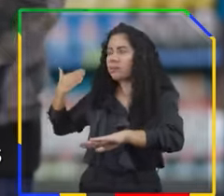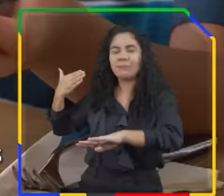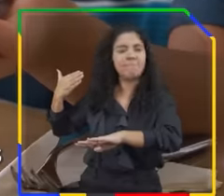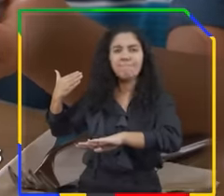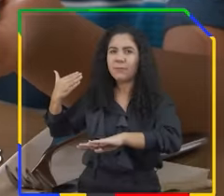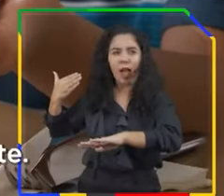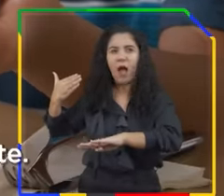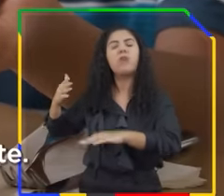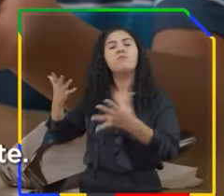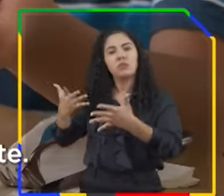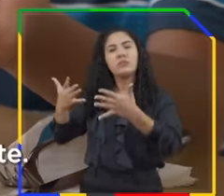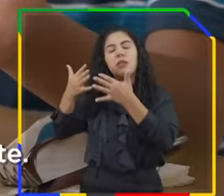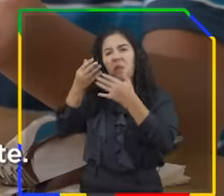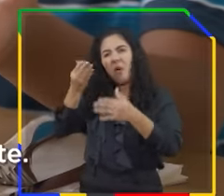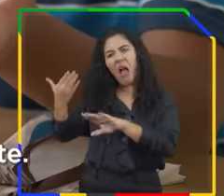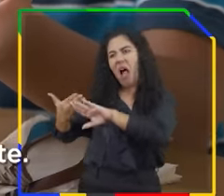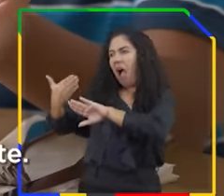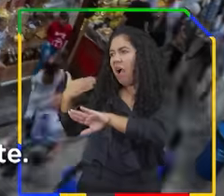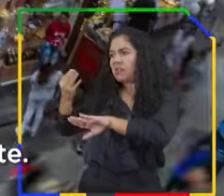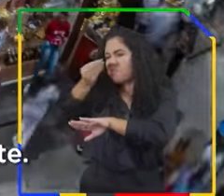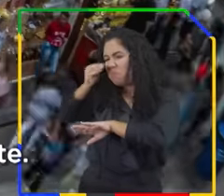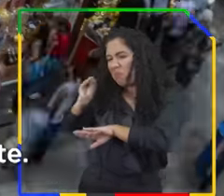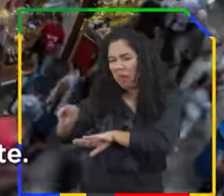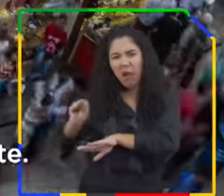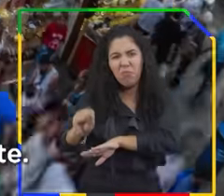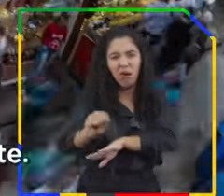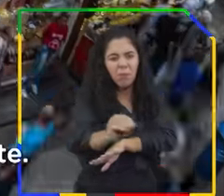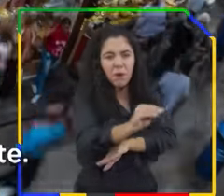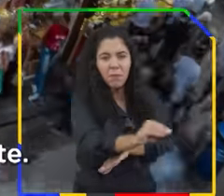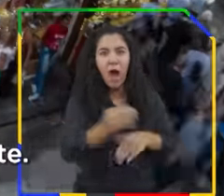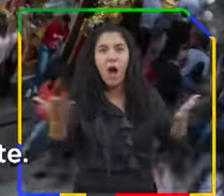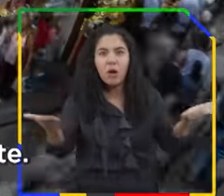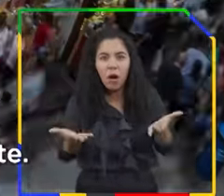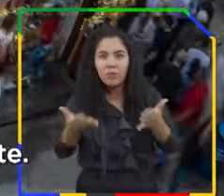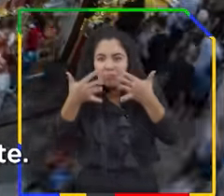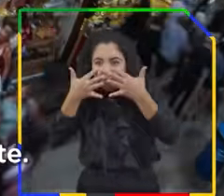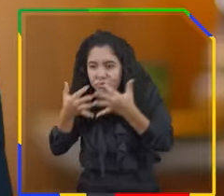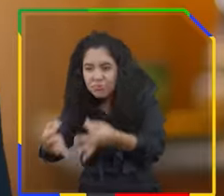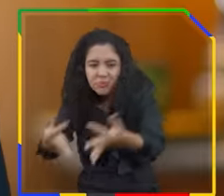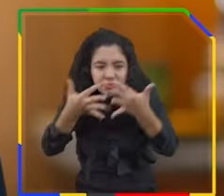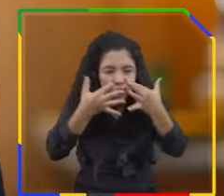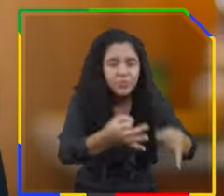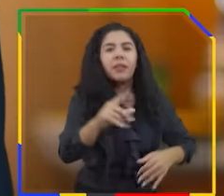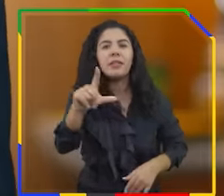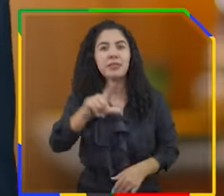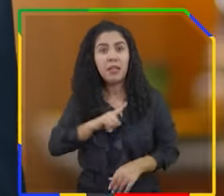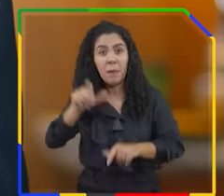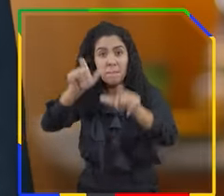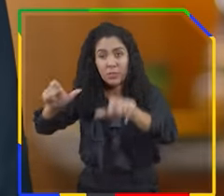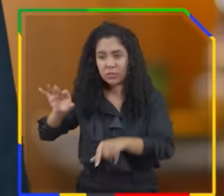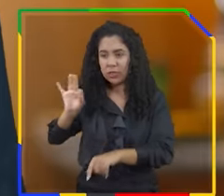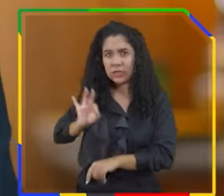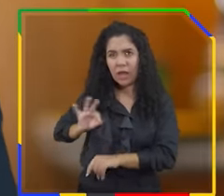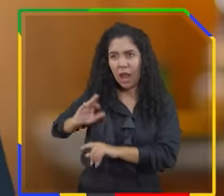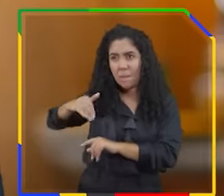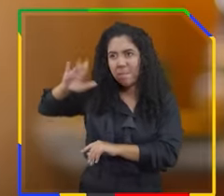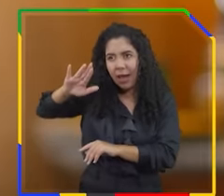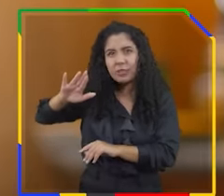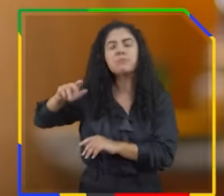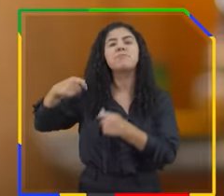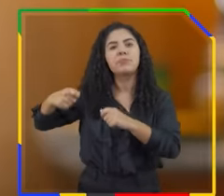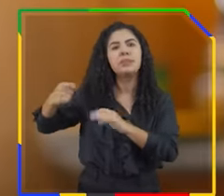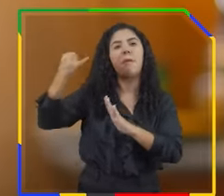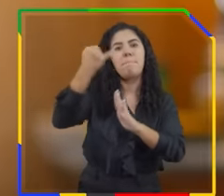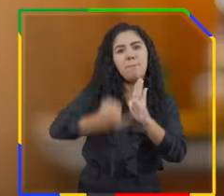os olhos para as desigualdades e para as dificuldades da nossa gente. Quem ganha mais deve contribuir